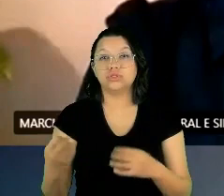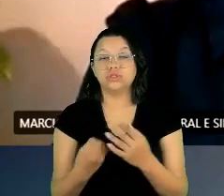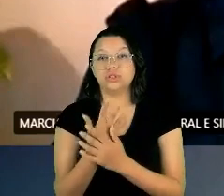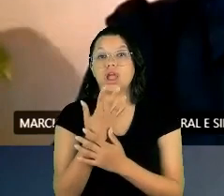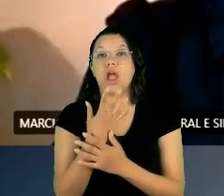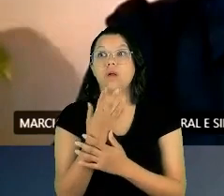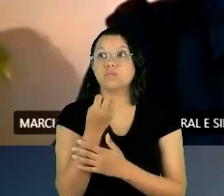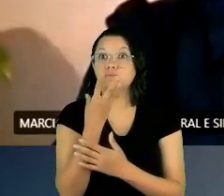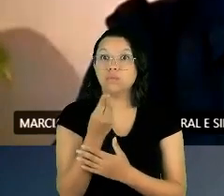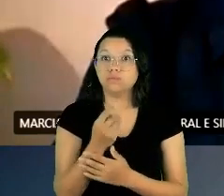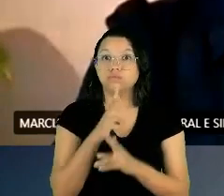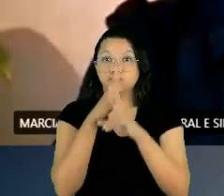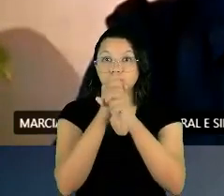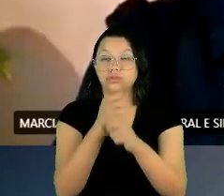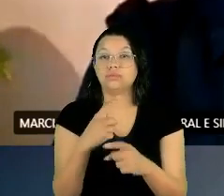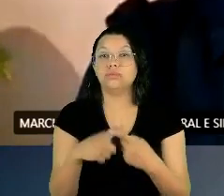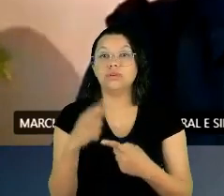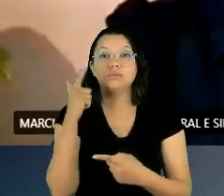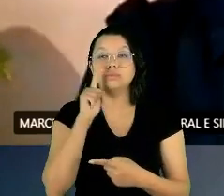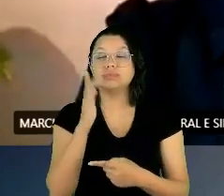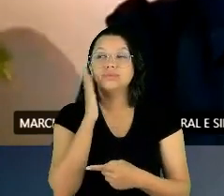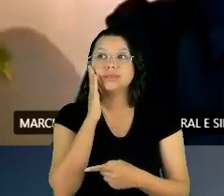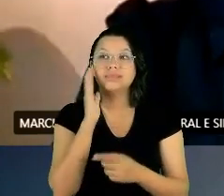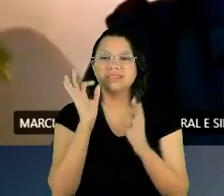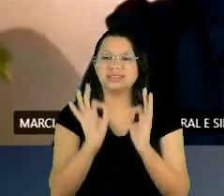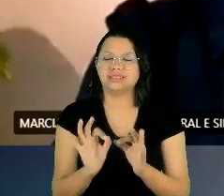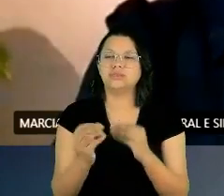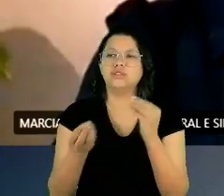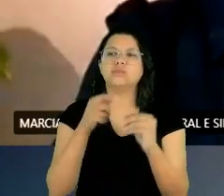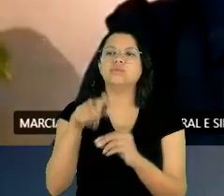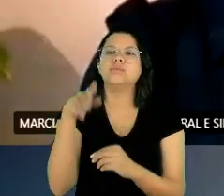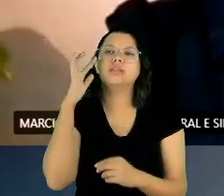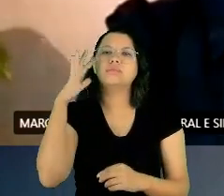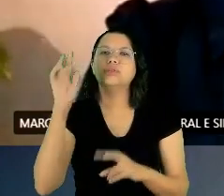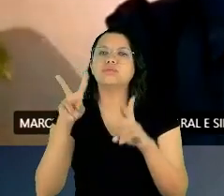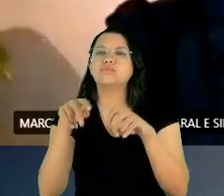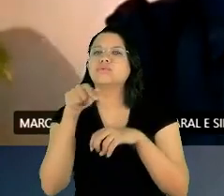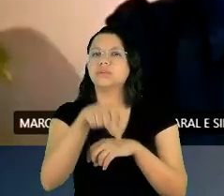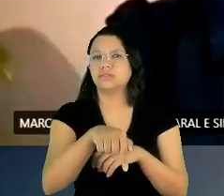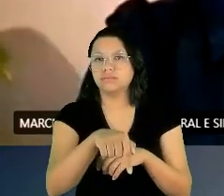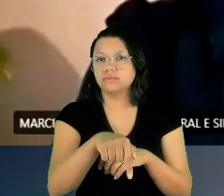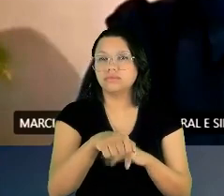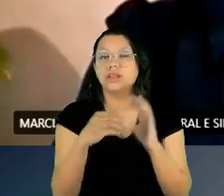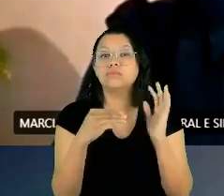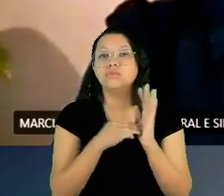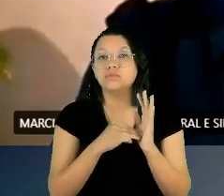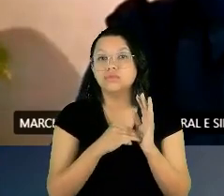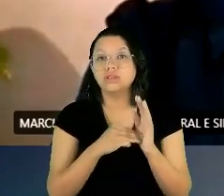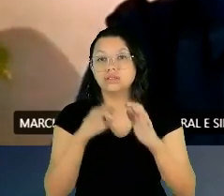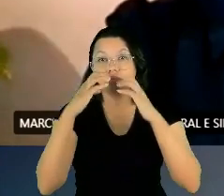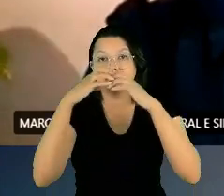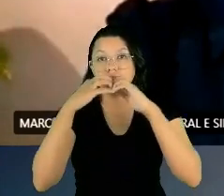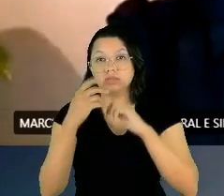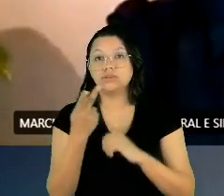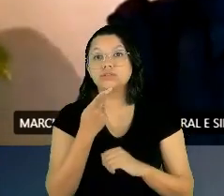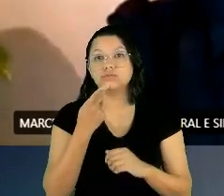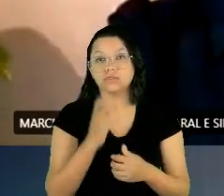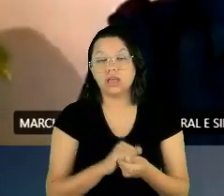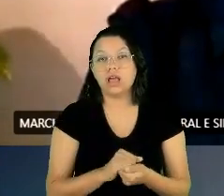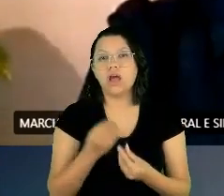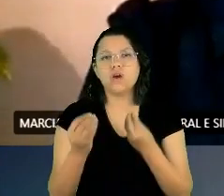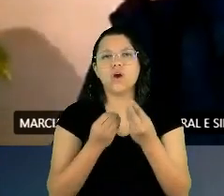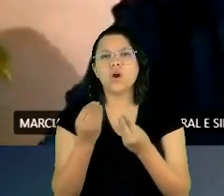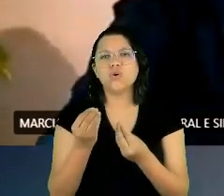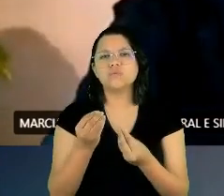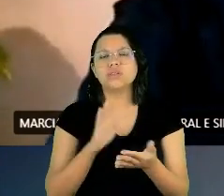força, porque eu consigo não saber exatamente como que aquele indivíduo pensou sobre aquela variável, né? A motivação